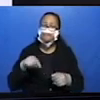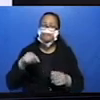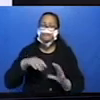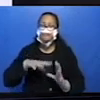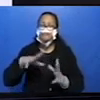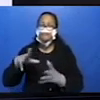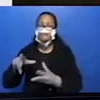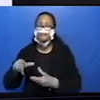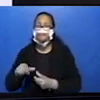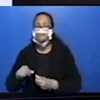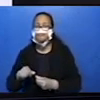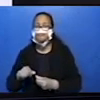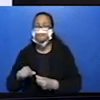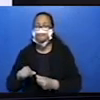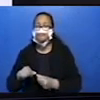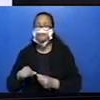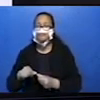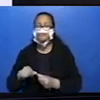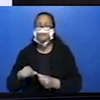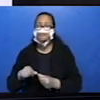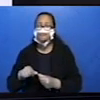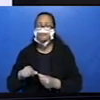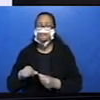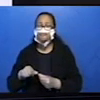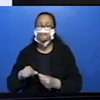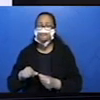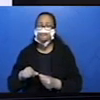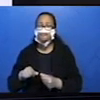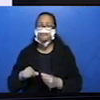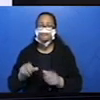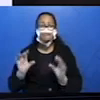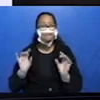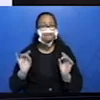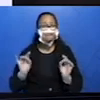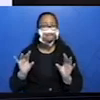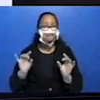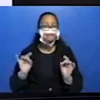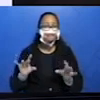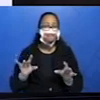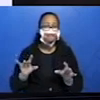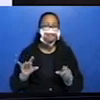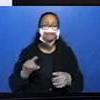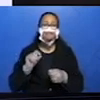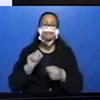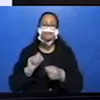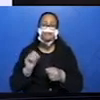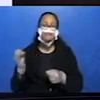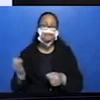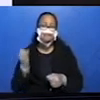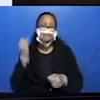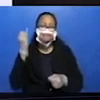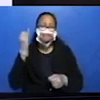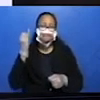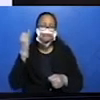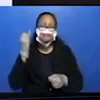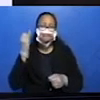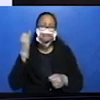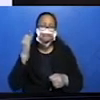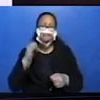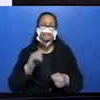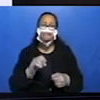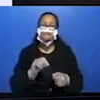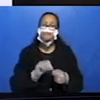na nossa atmosfera. É essencial para a produção de energia das plantas, mas